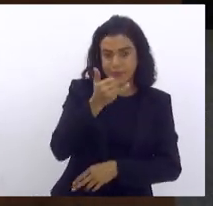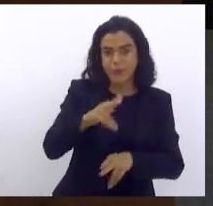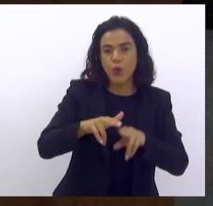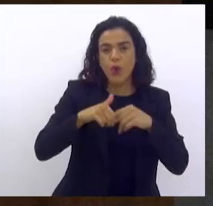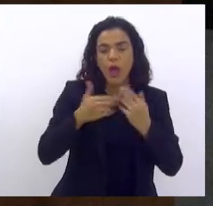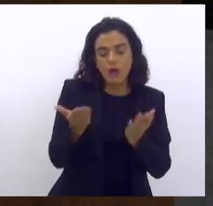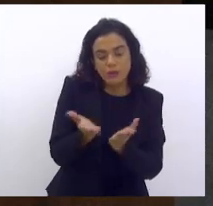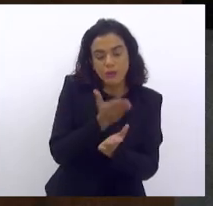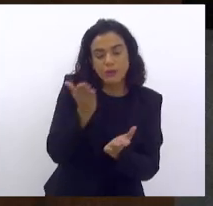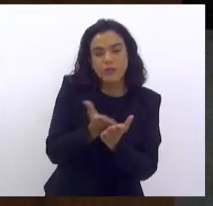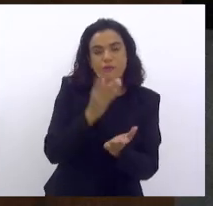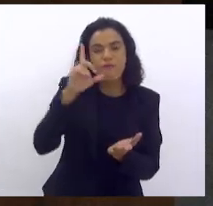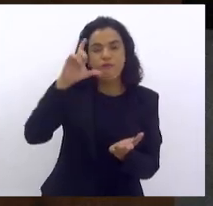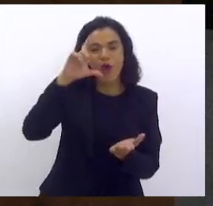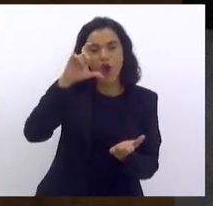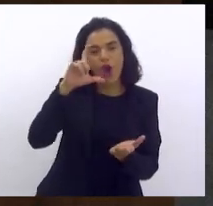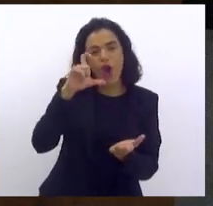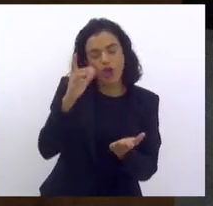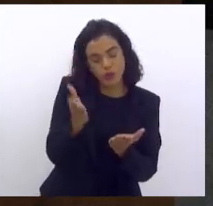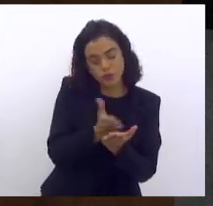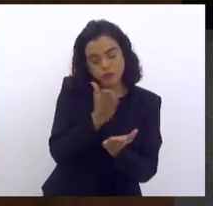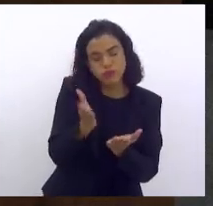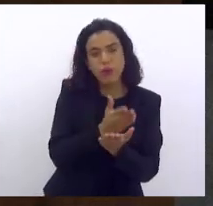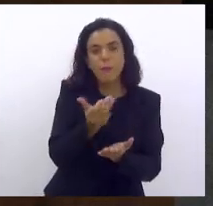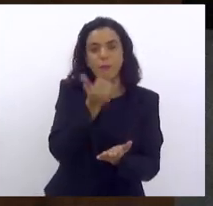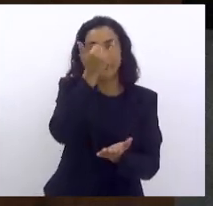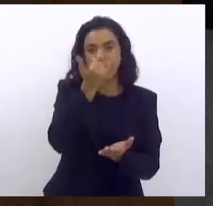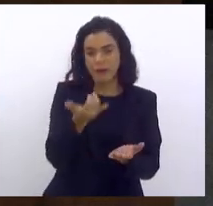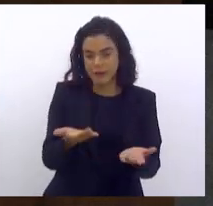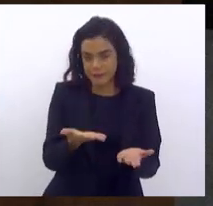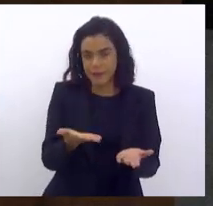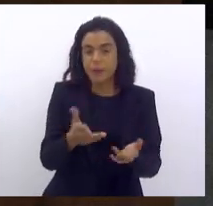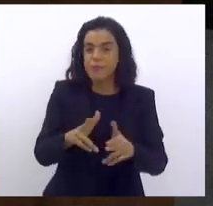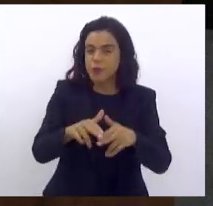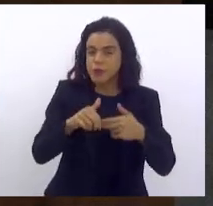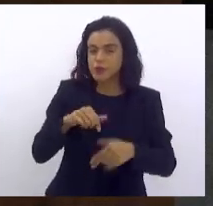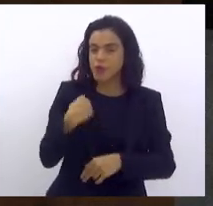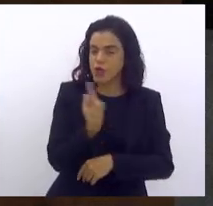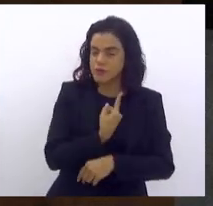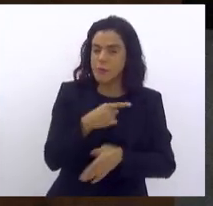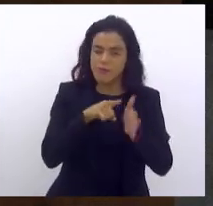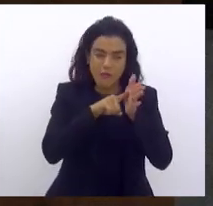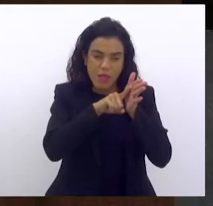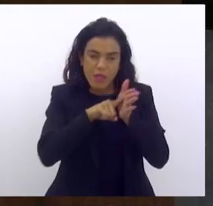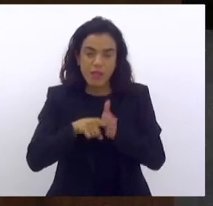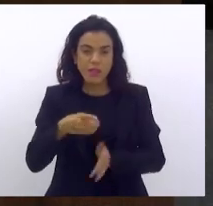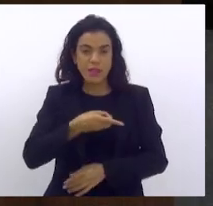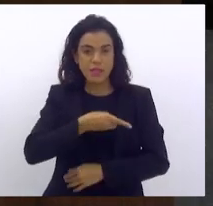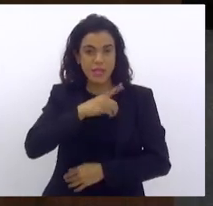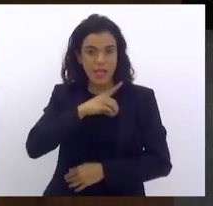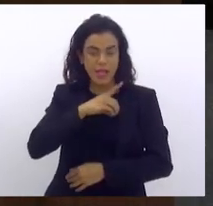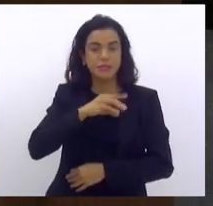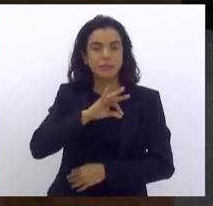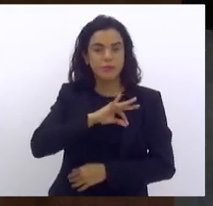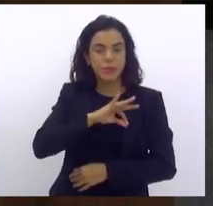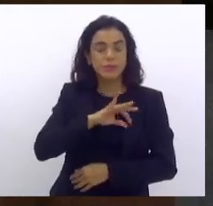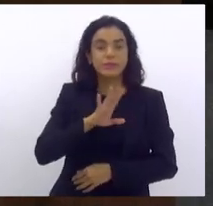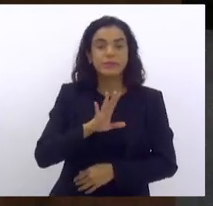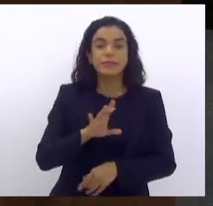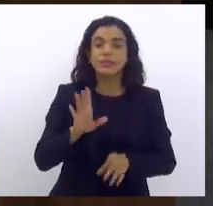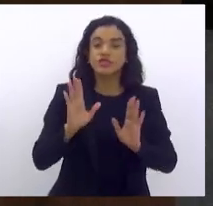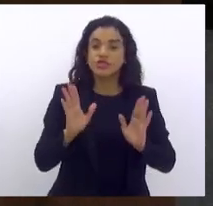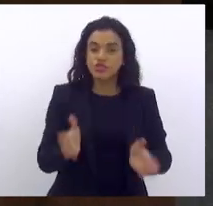reconhecimento fotográfico. Então, também iremos fazer vistorias em delegacias de polícia. Já,